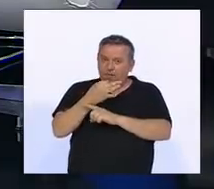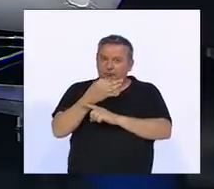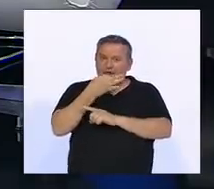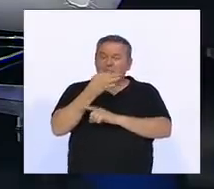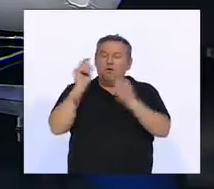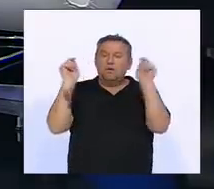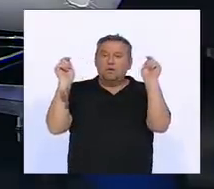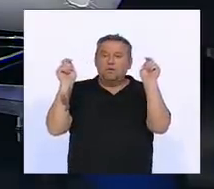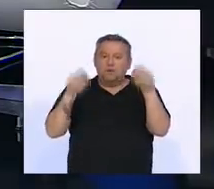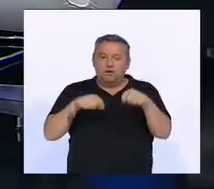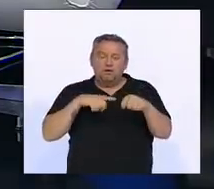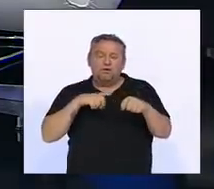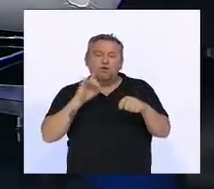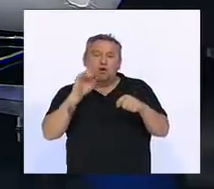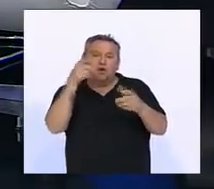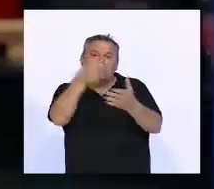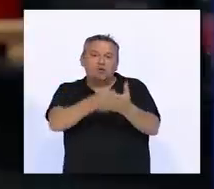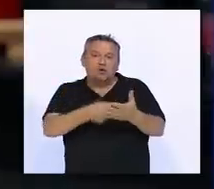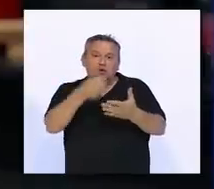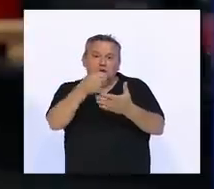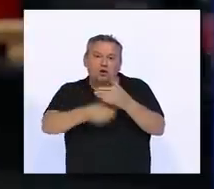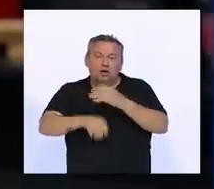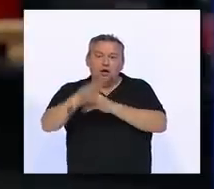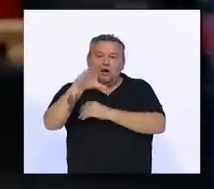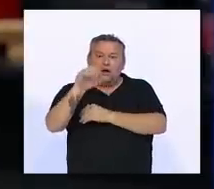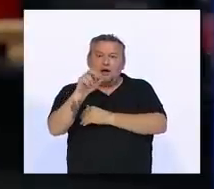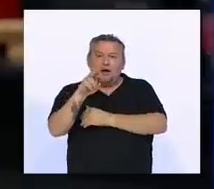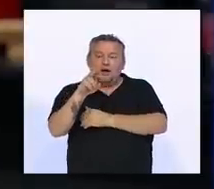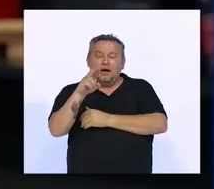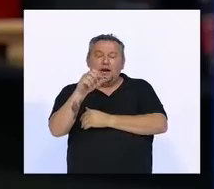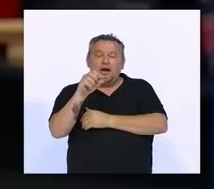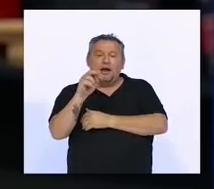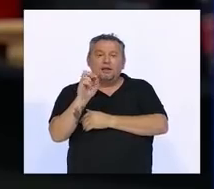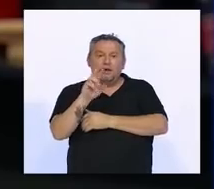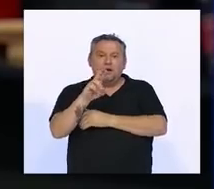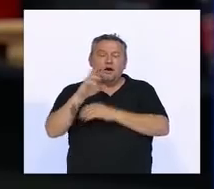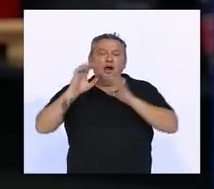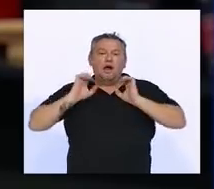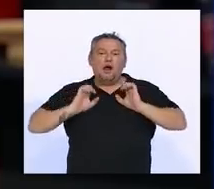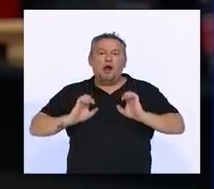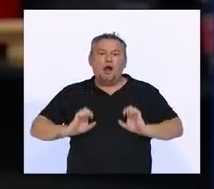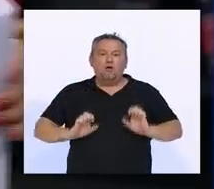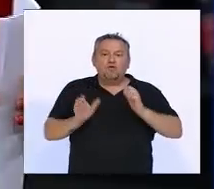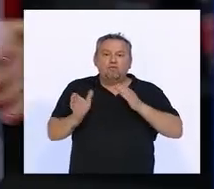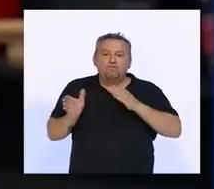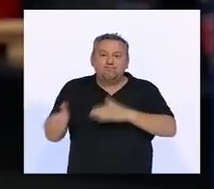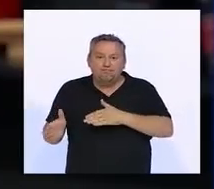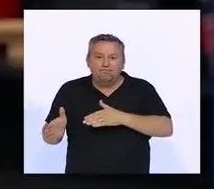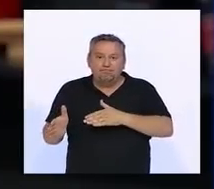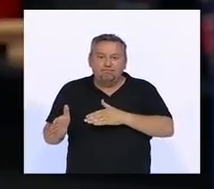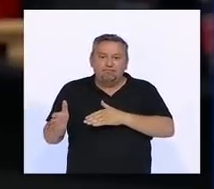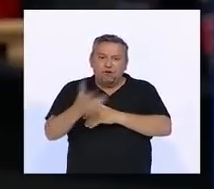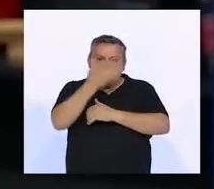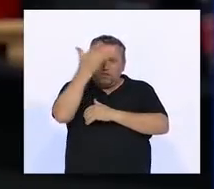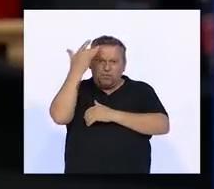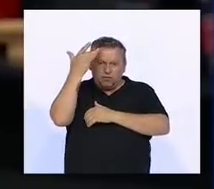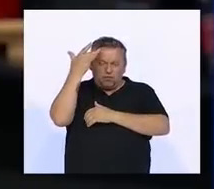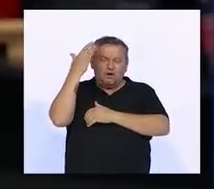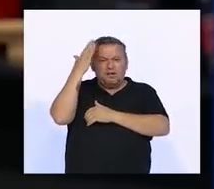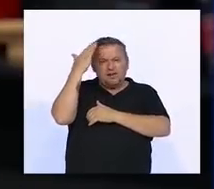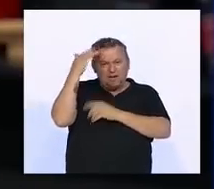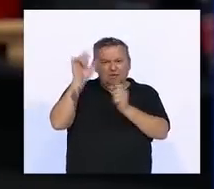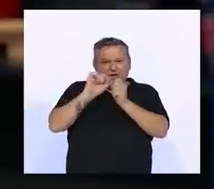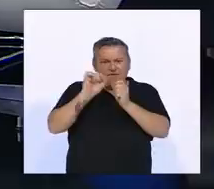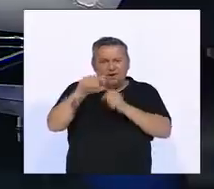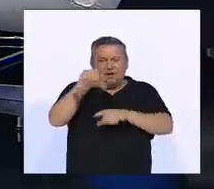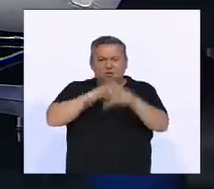gente só pode exigir das pessoas caráter, ética, lealdade, né? O restante as pessoas que decidem o que fazer das próprias vidas.